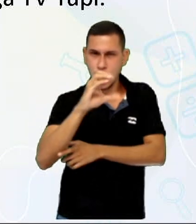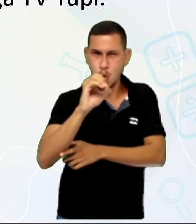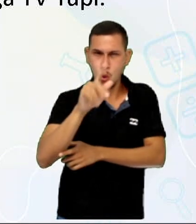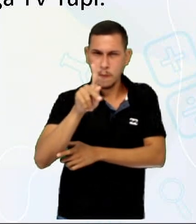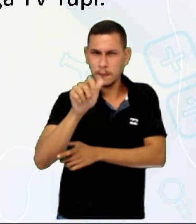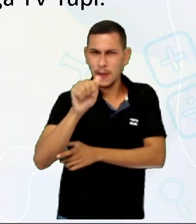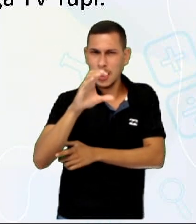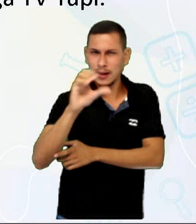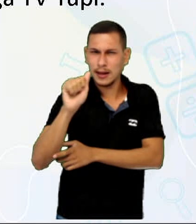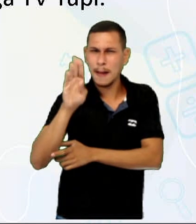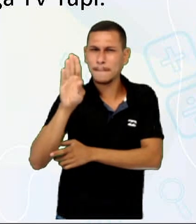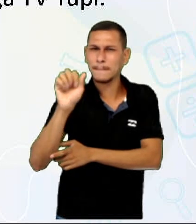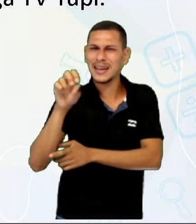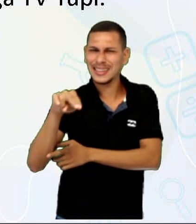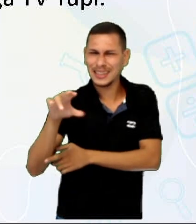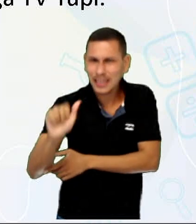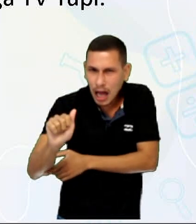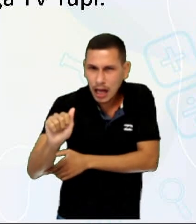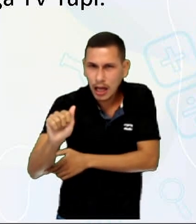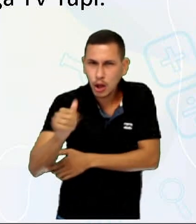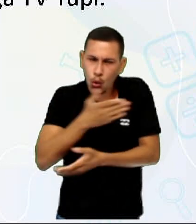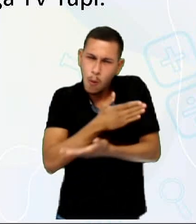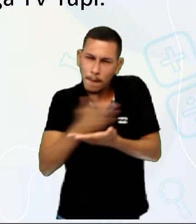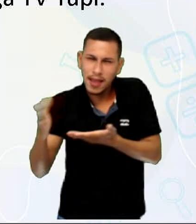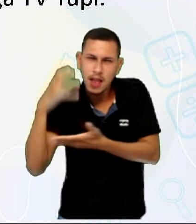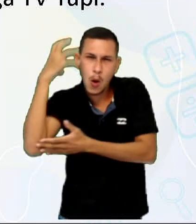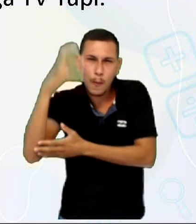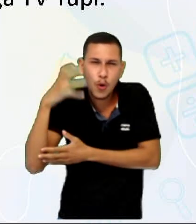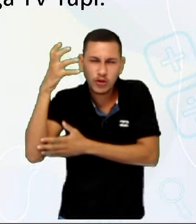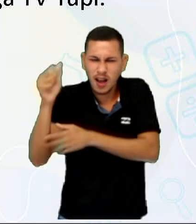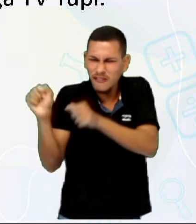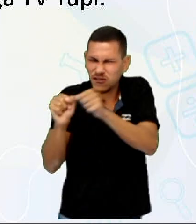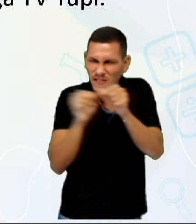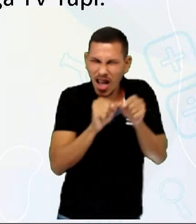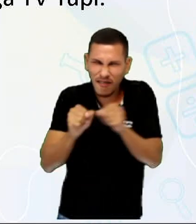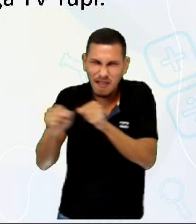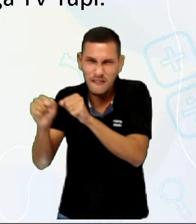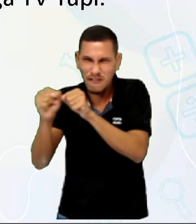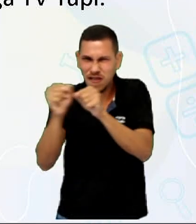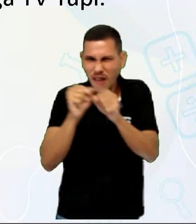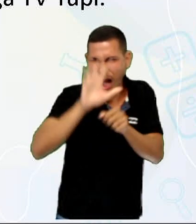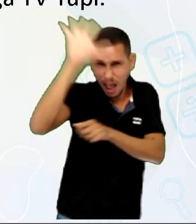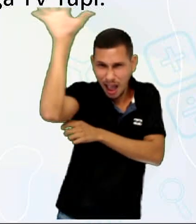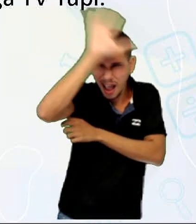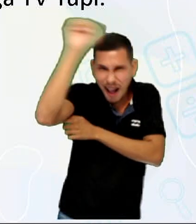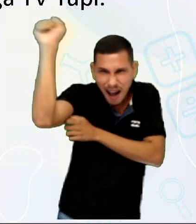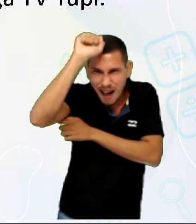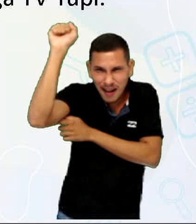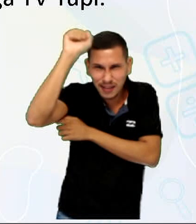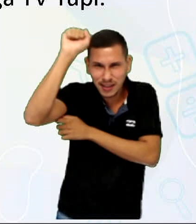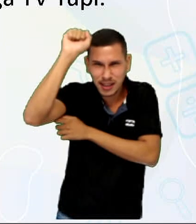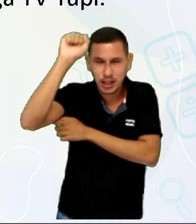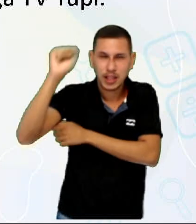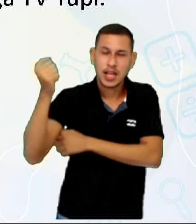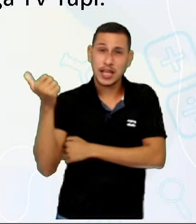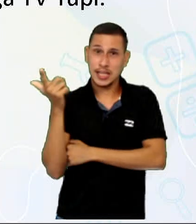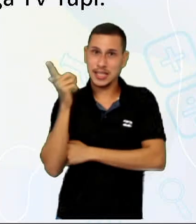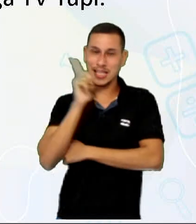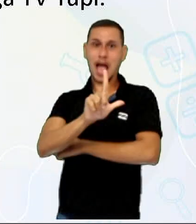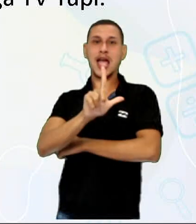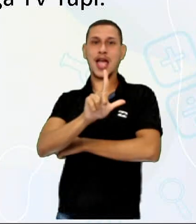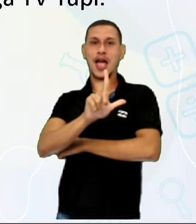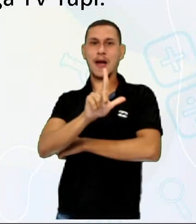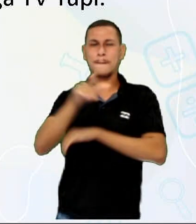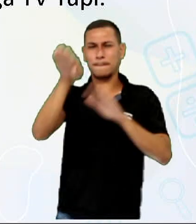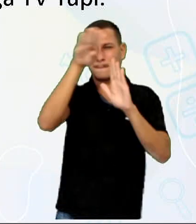grava seus primeiros discos. Jackson faz tanto, mas tanto sucesso, que ganha um programa